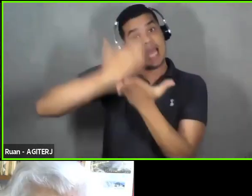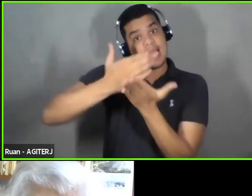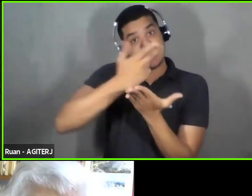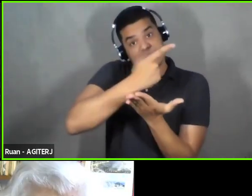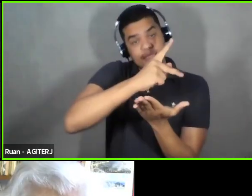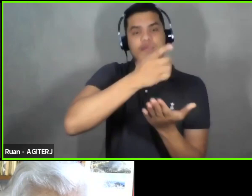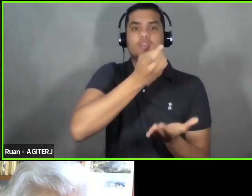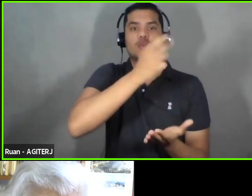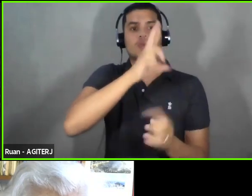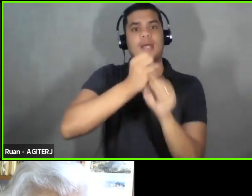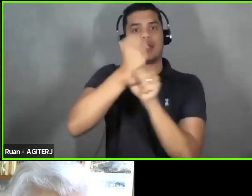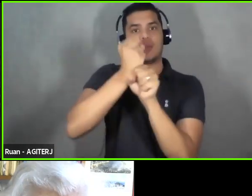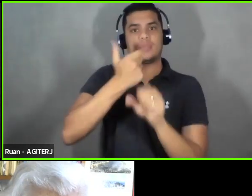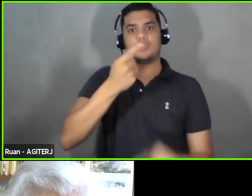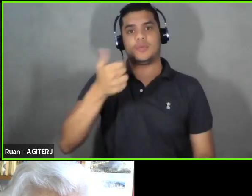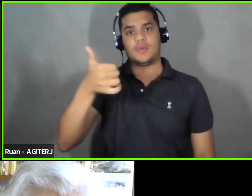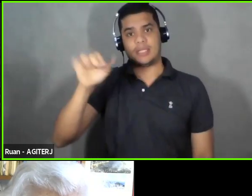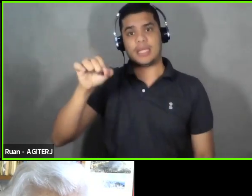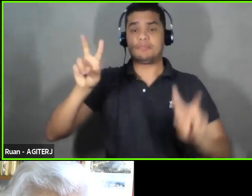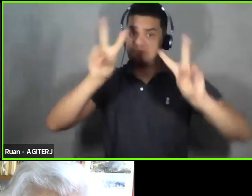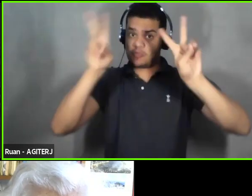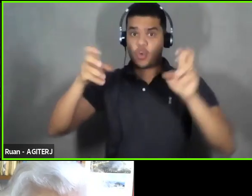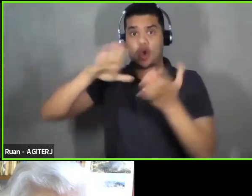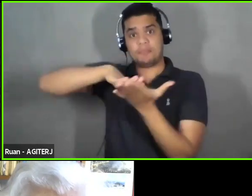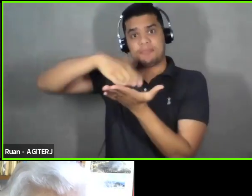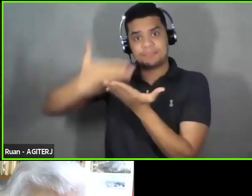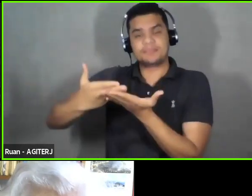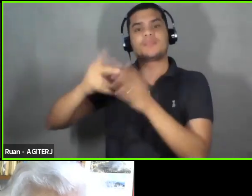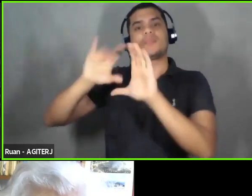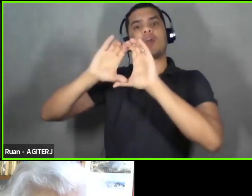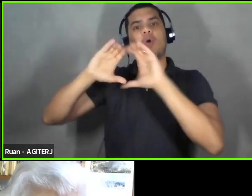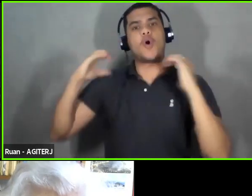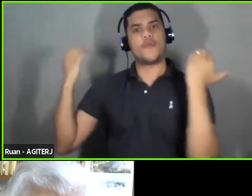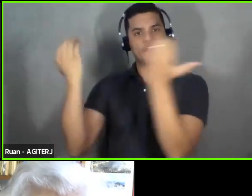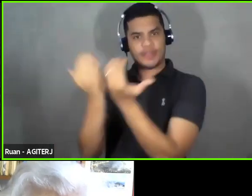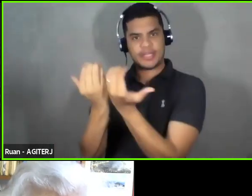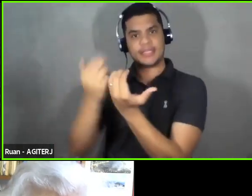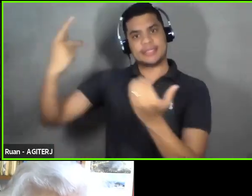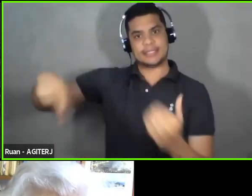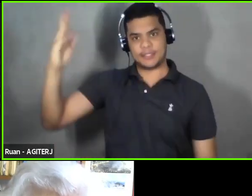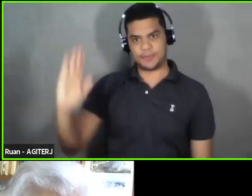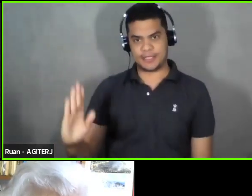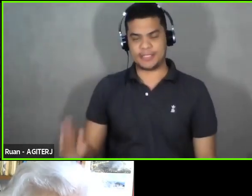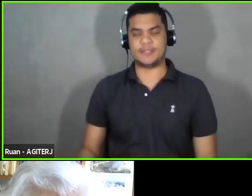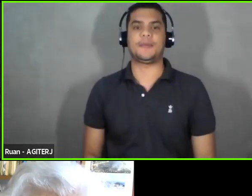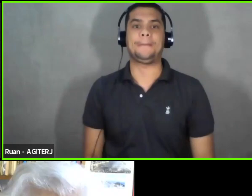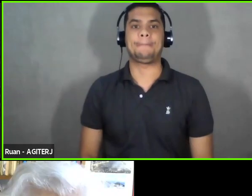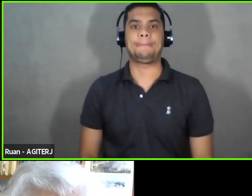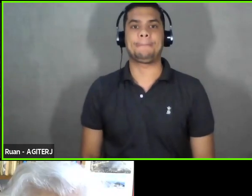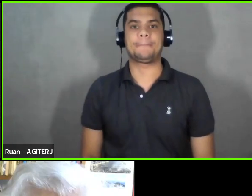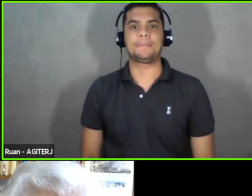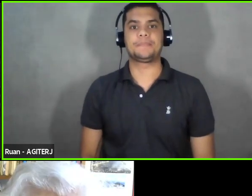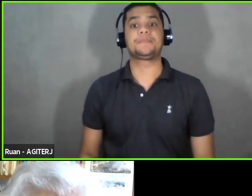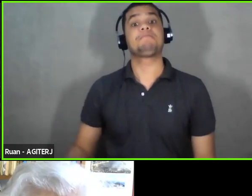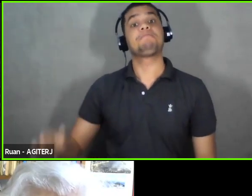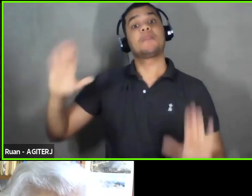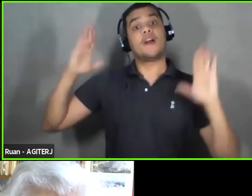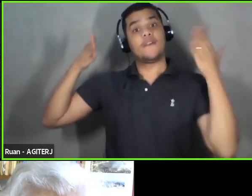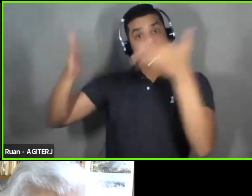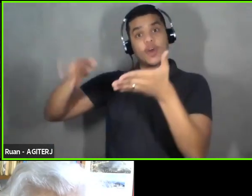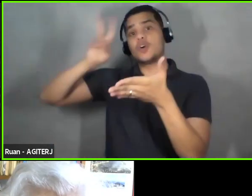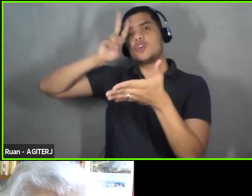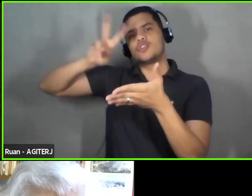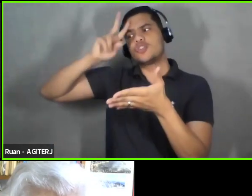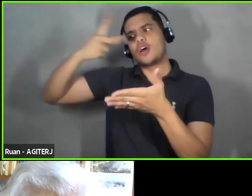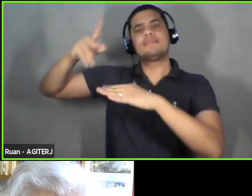de 2010, sobre a interpretação de conferências no Brasil, com ênfase na história de sua